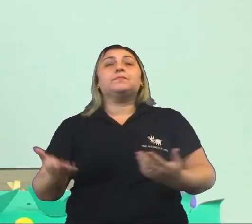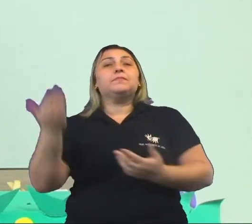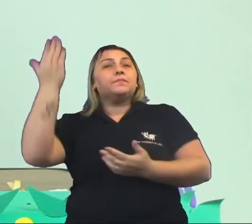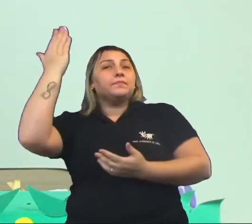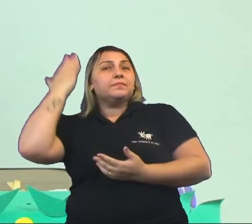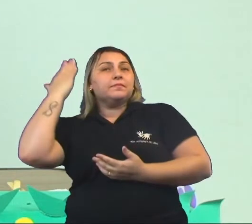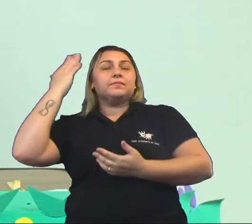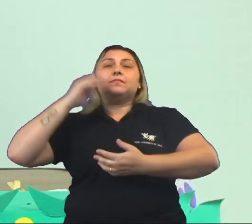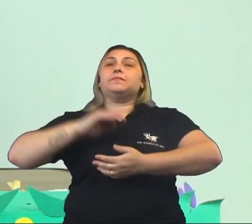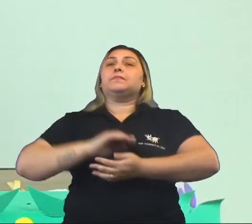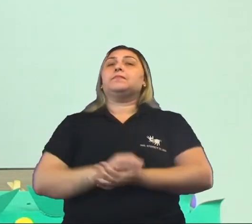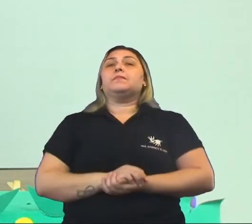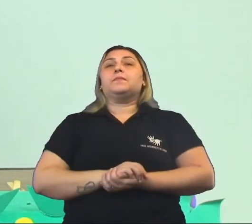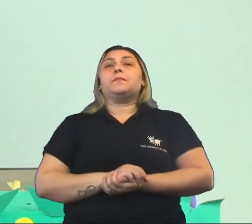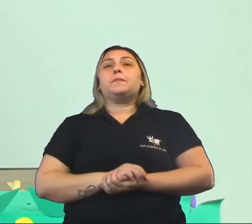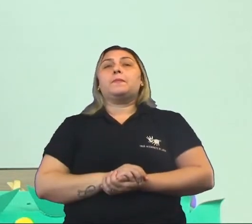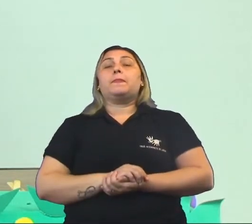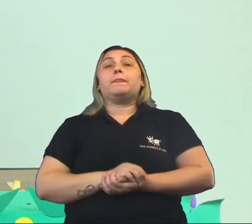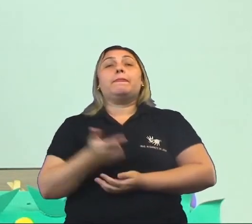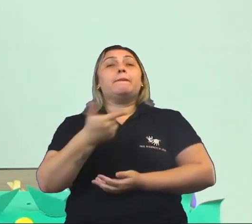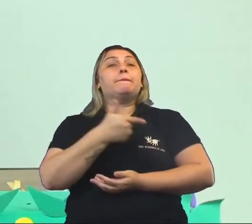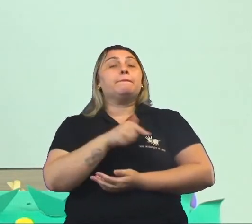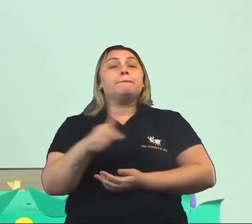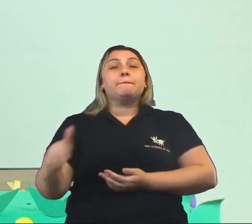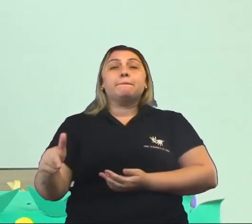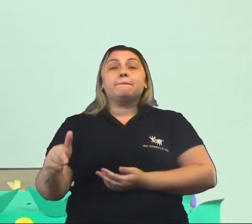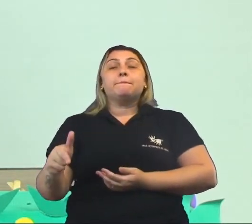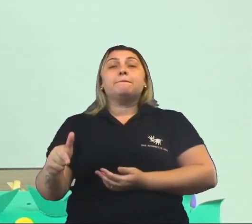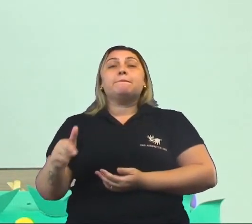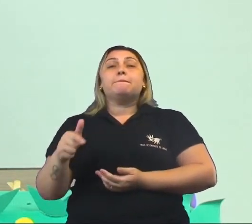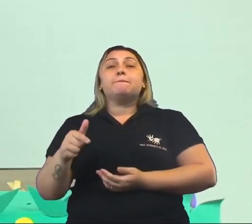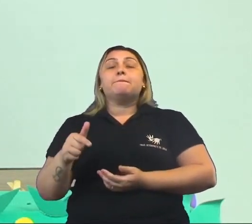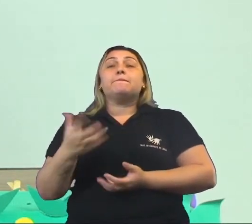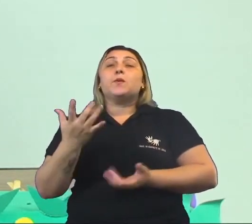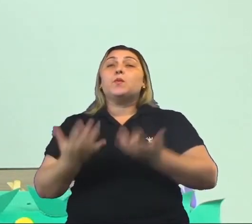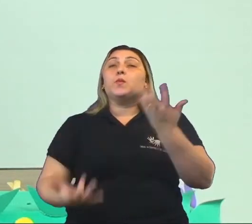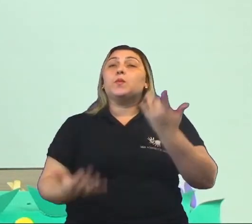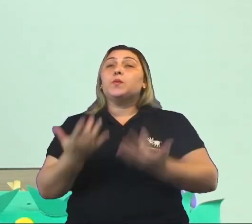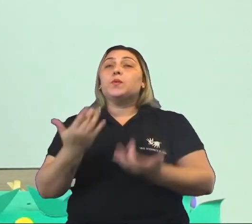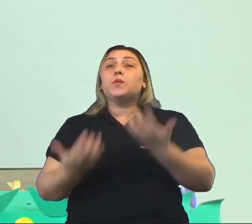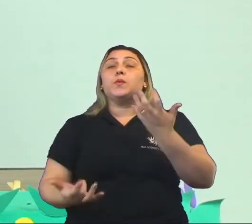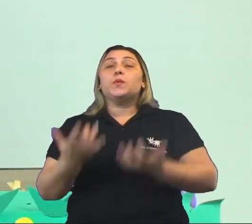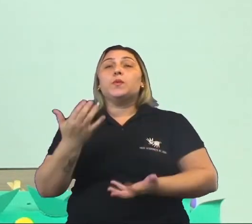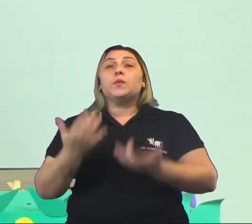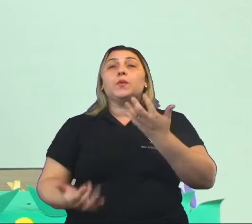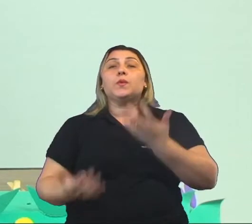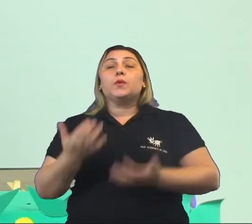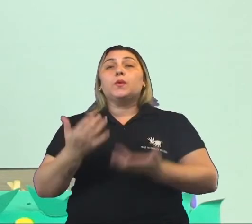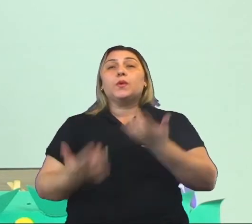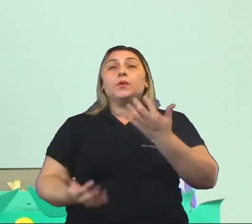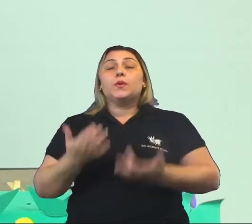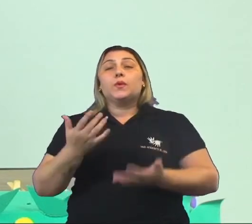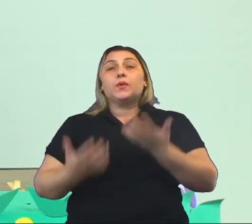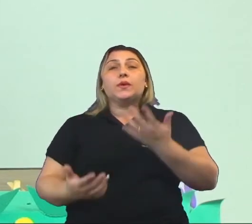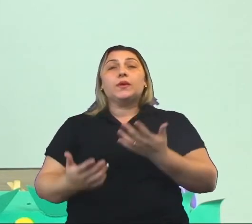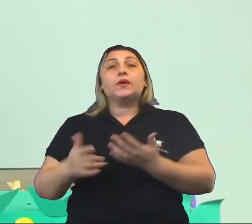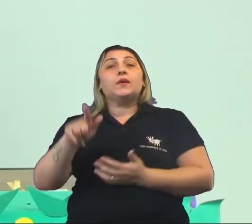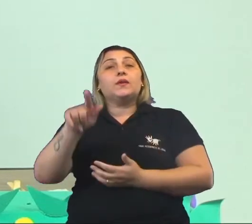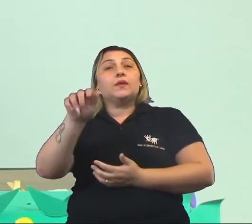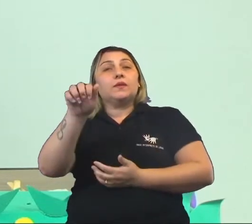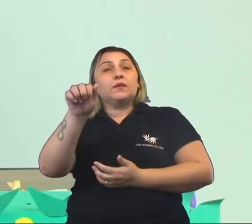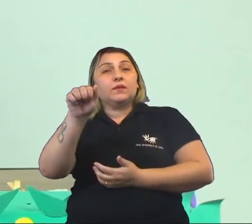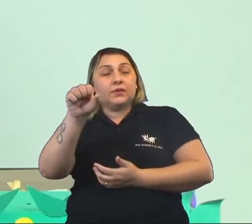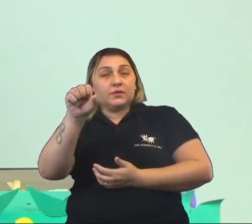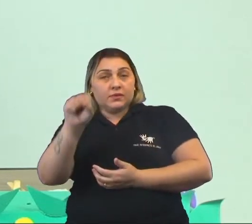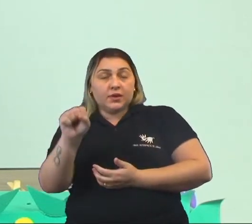época passada não existia o fogão a gás como nós utilizamos hoje, certo? O